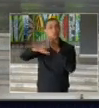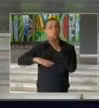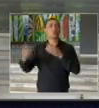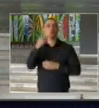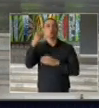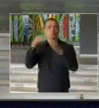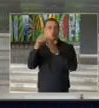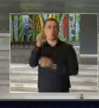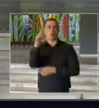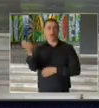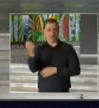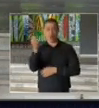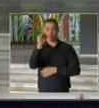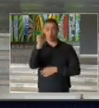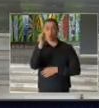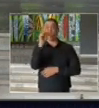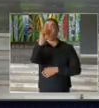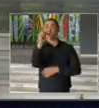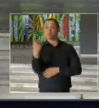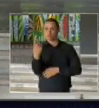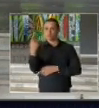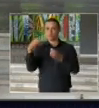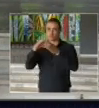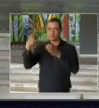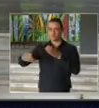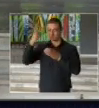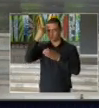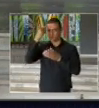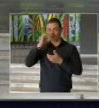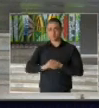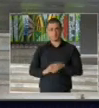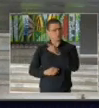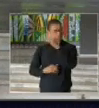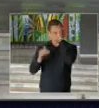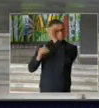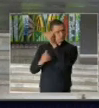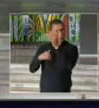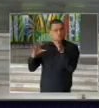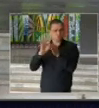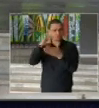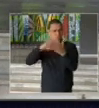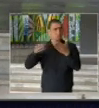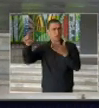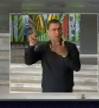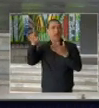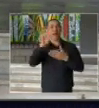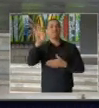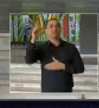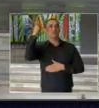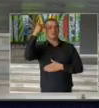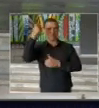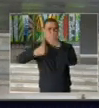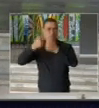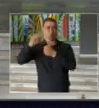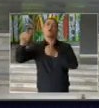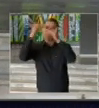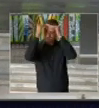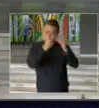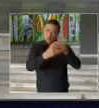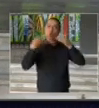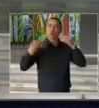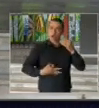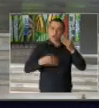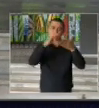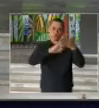falando em Série 2, Série 3. Eu estou falando para voltar ao futebol nesse estado que está o Brasil, eu acho que os regionais poderiam